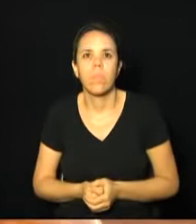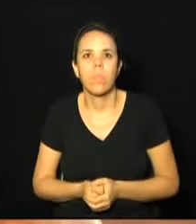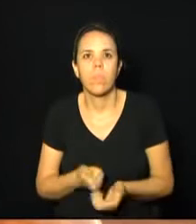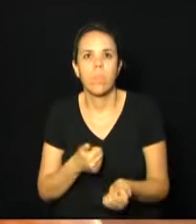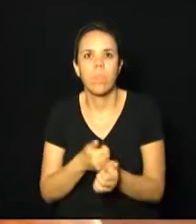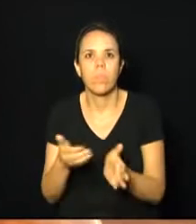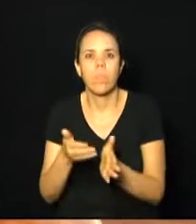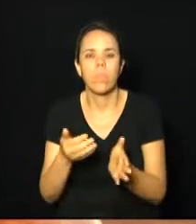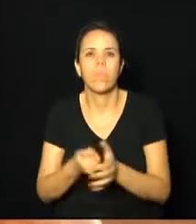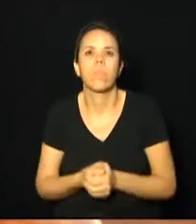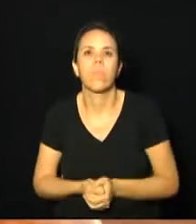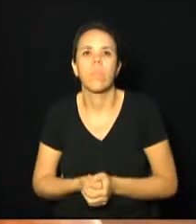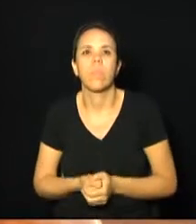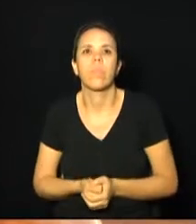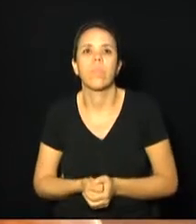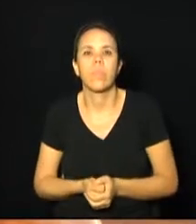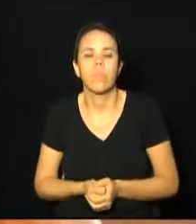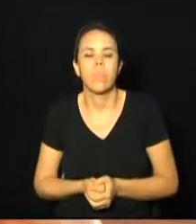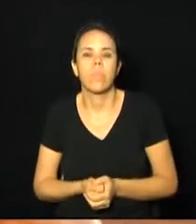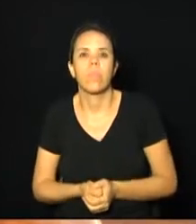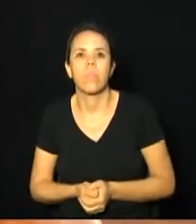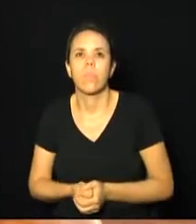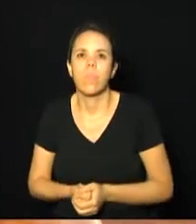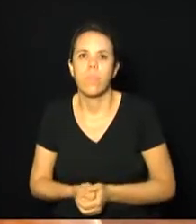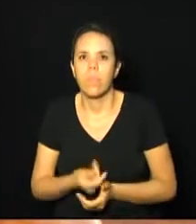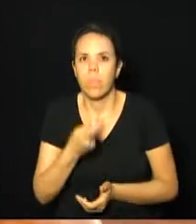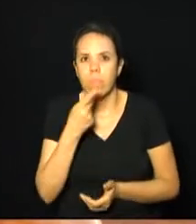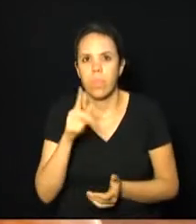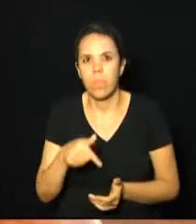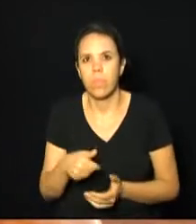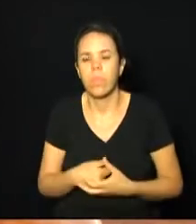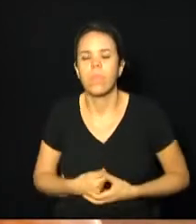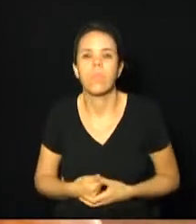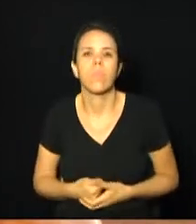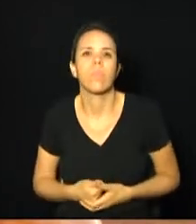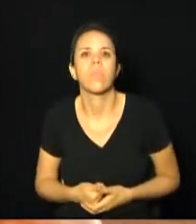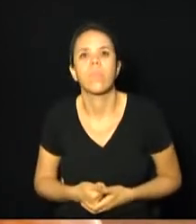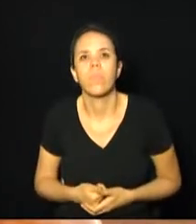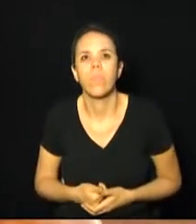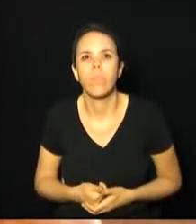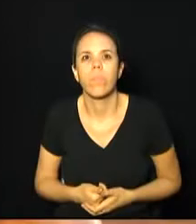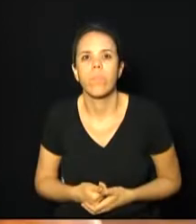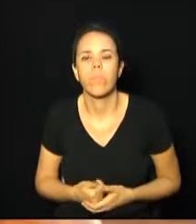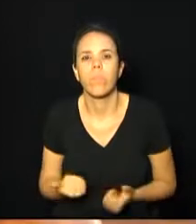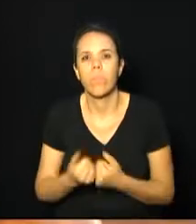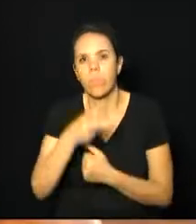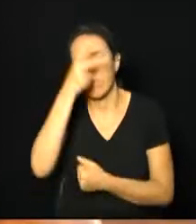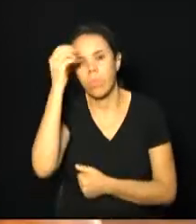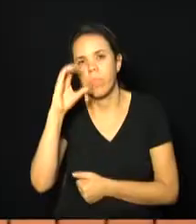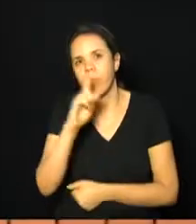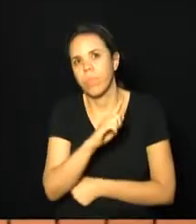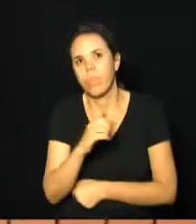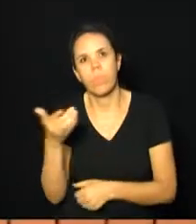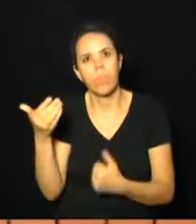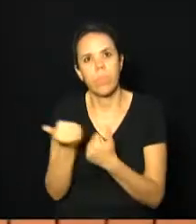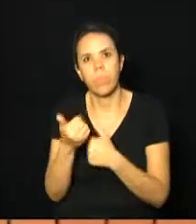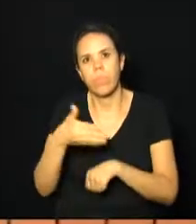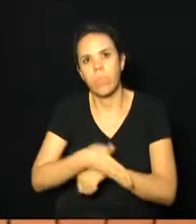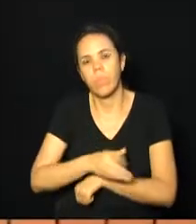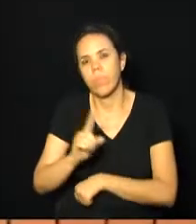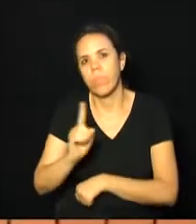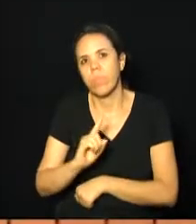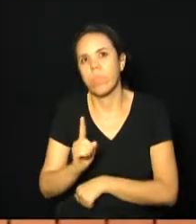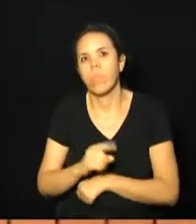de estrada, né. Mas eu, falando nisso, é que o subprefeito do Campo Grande não veio, mas eu